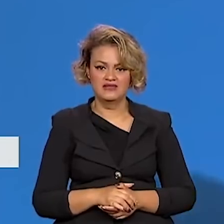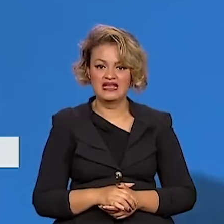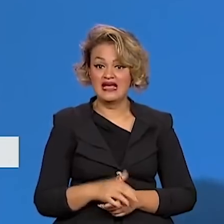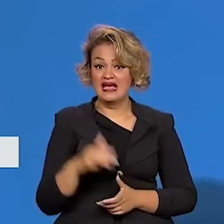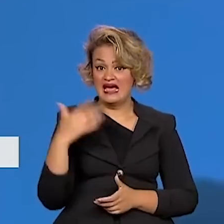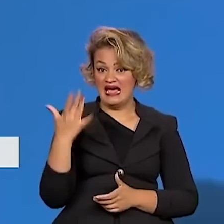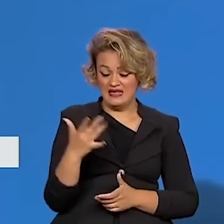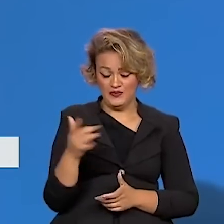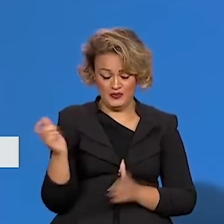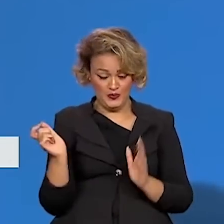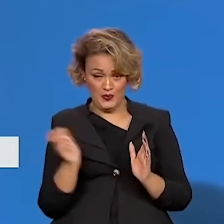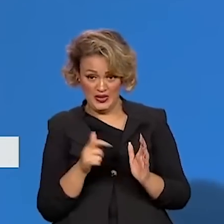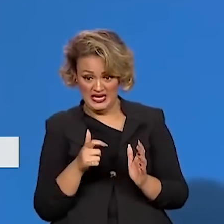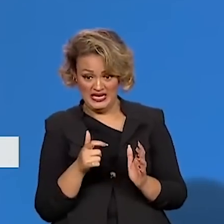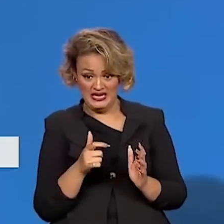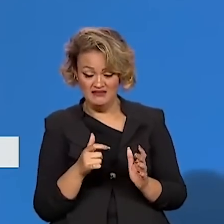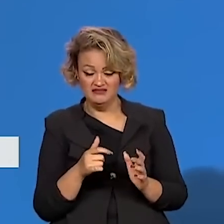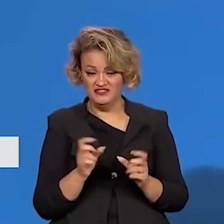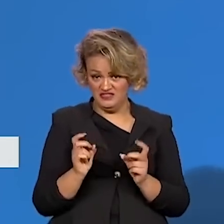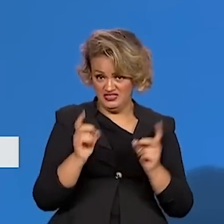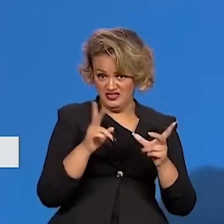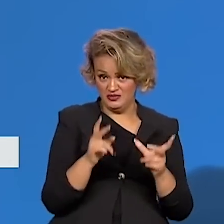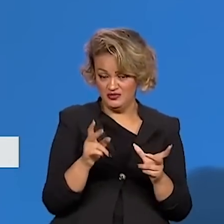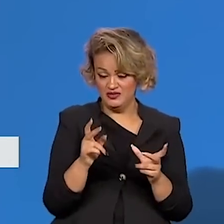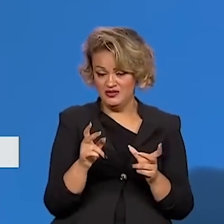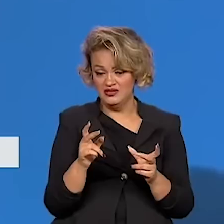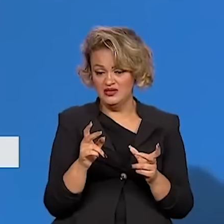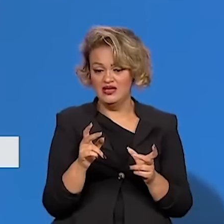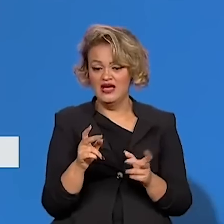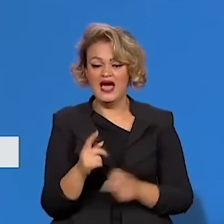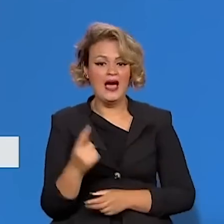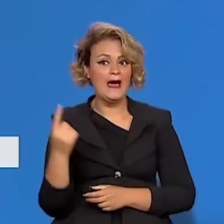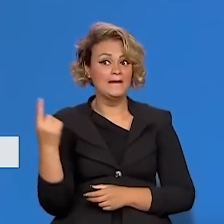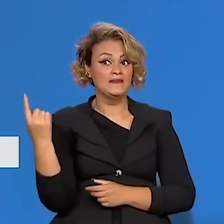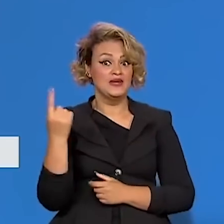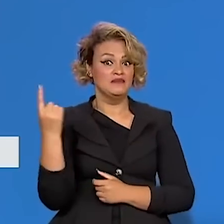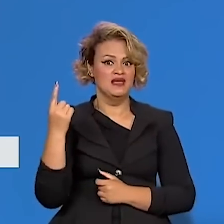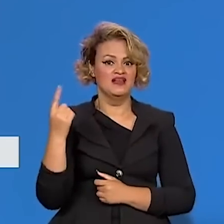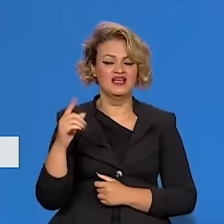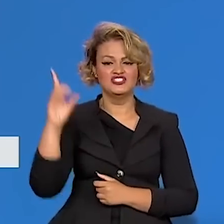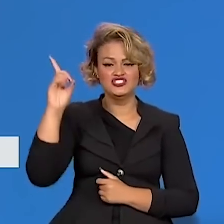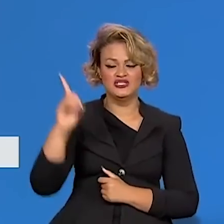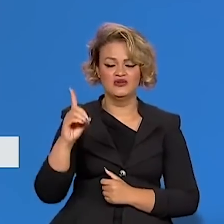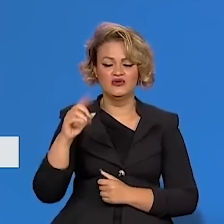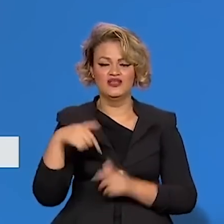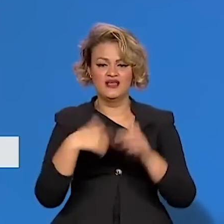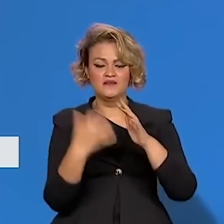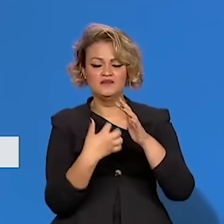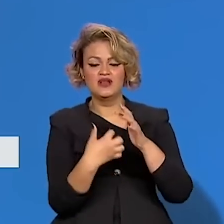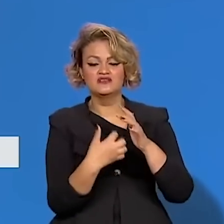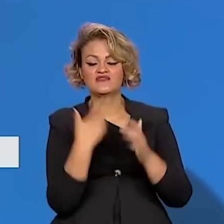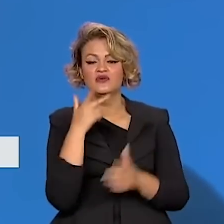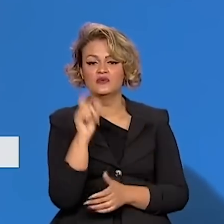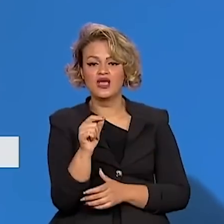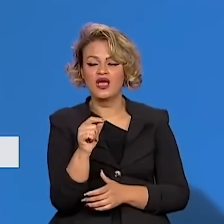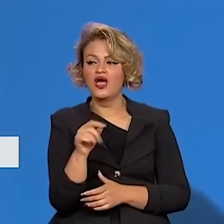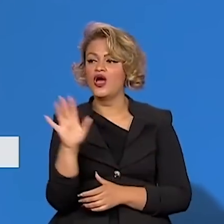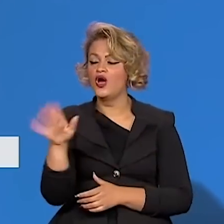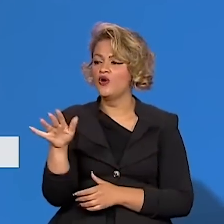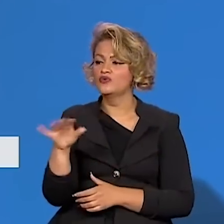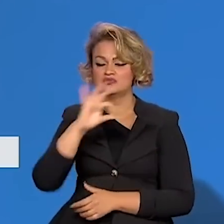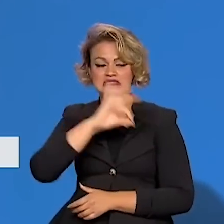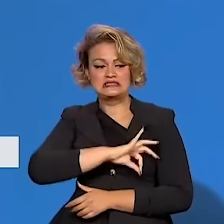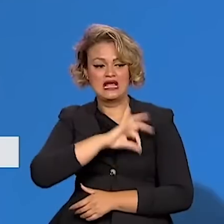quando essa empresa foi vendida a primeira coisa que a diretoria da empresa fez foi aumentar